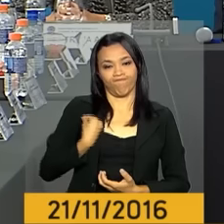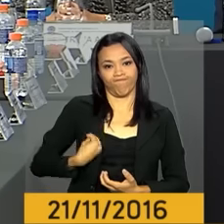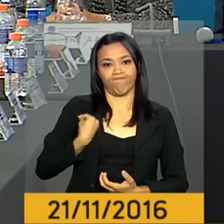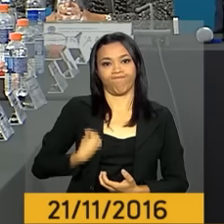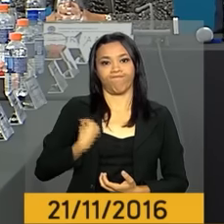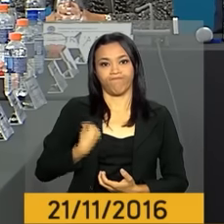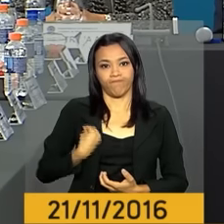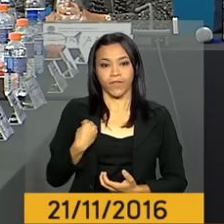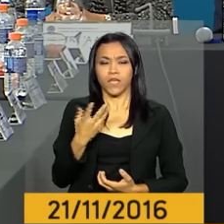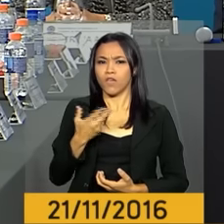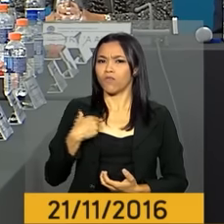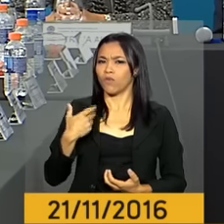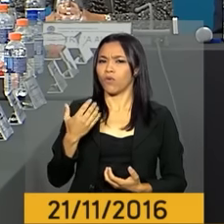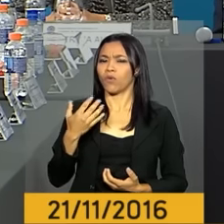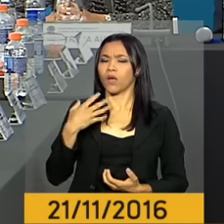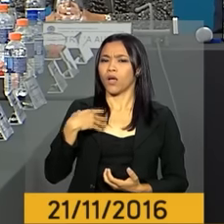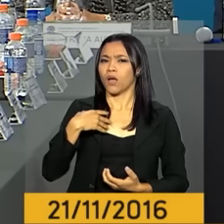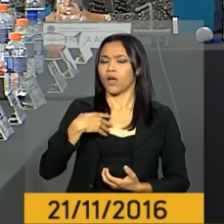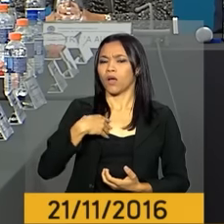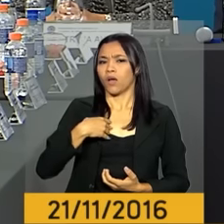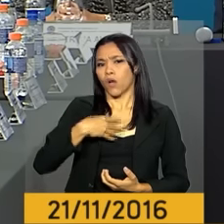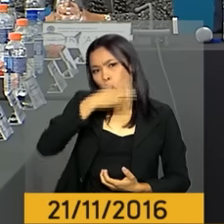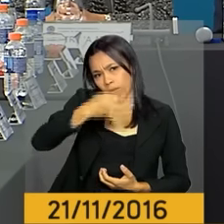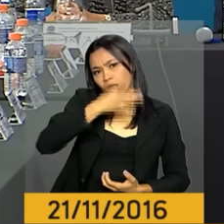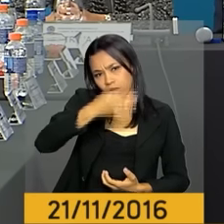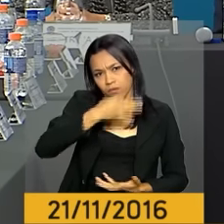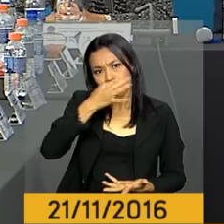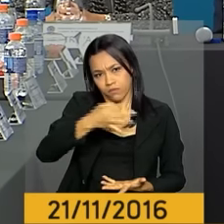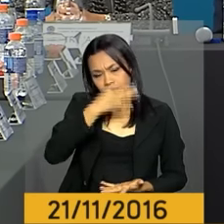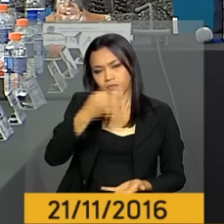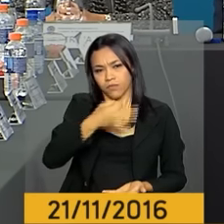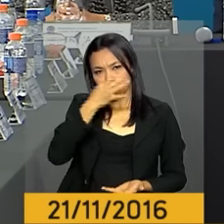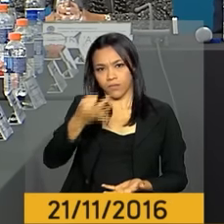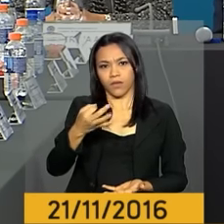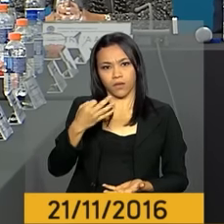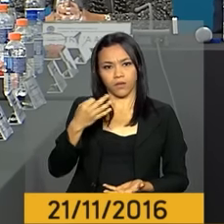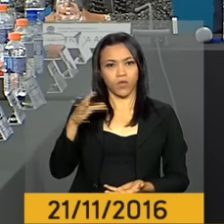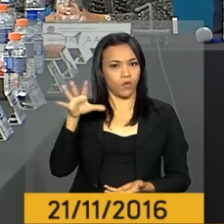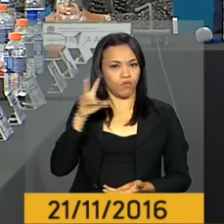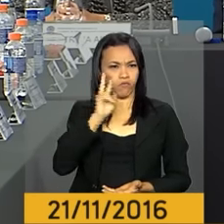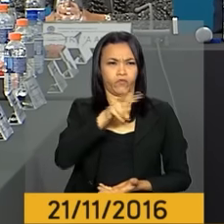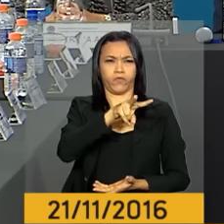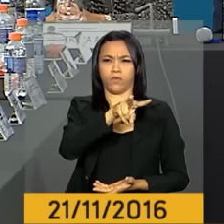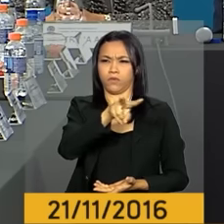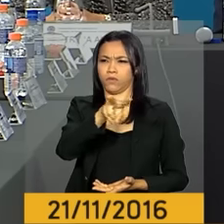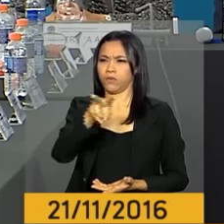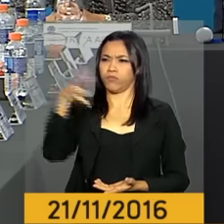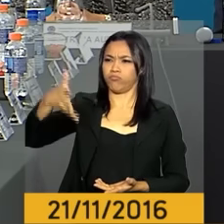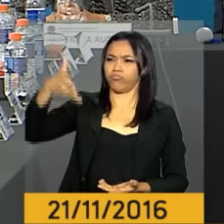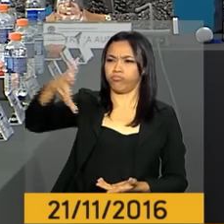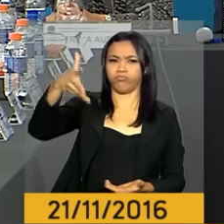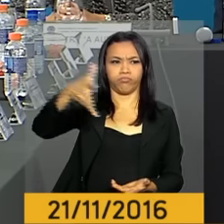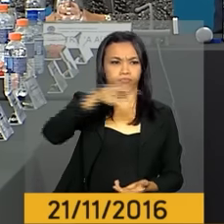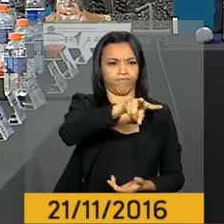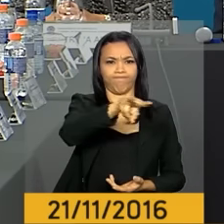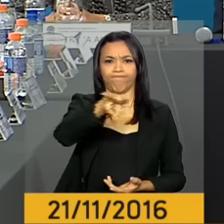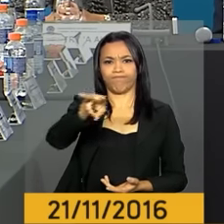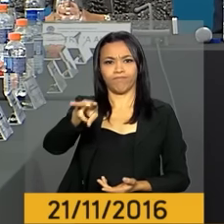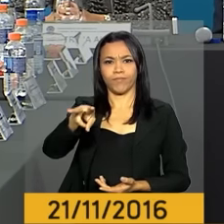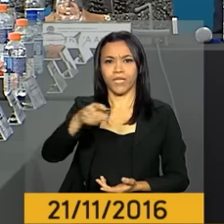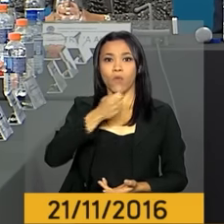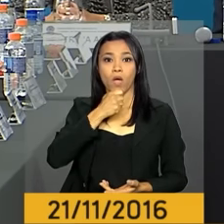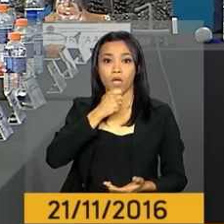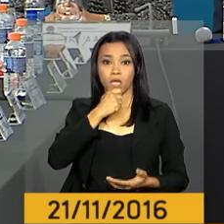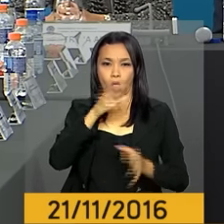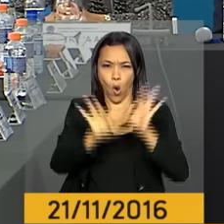fazer brevíssimos comentários sobre as questões que ouvi, porque não pude aqui